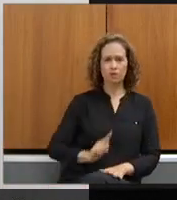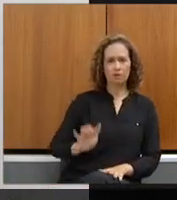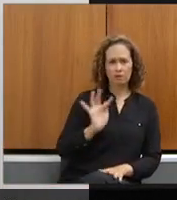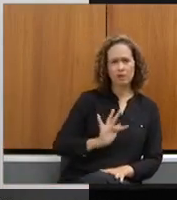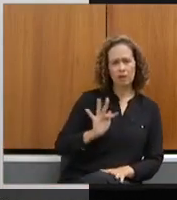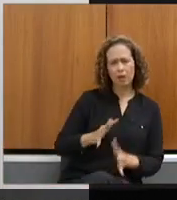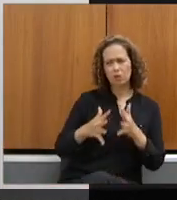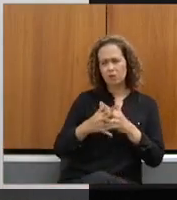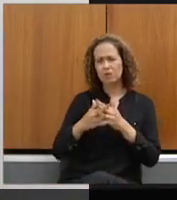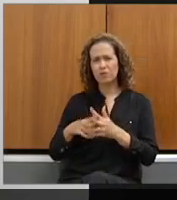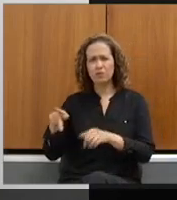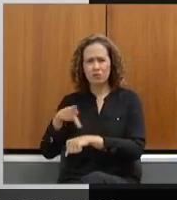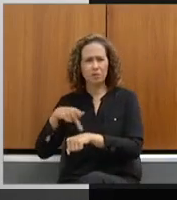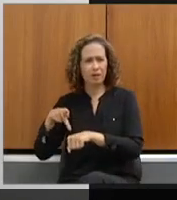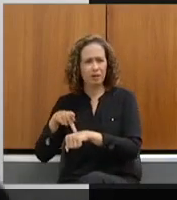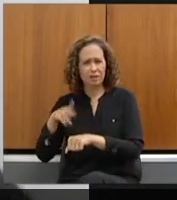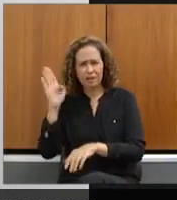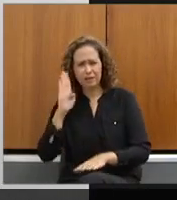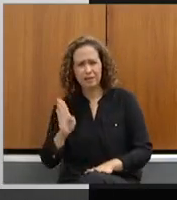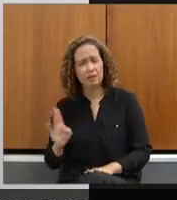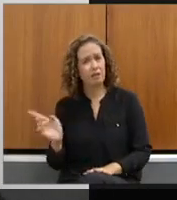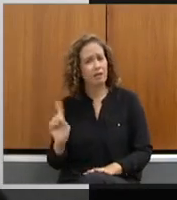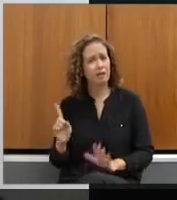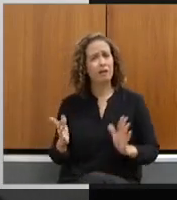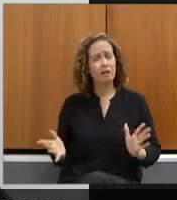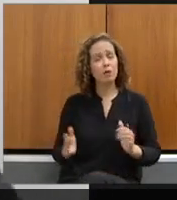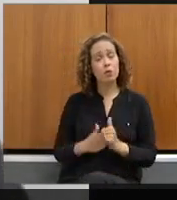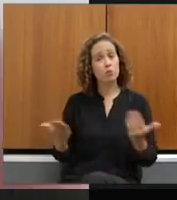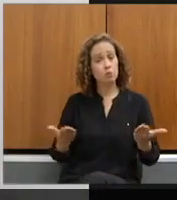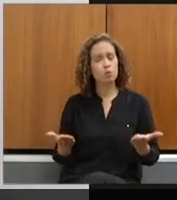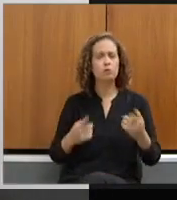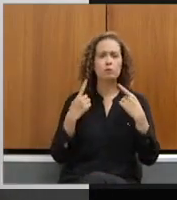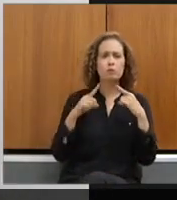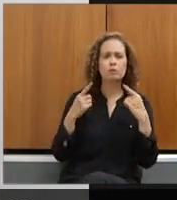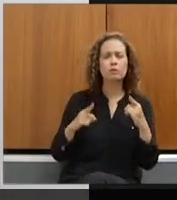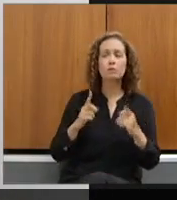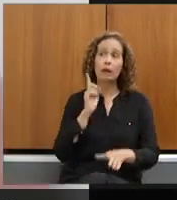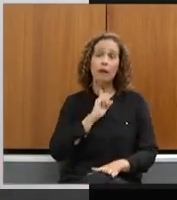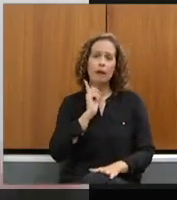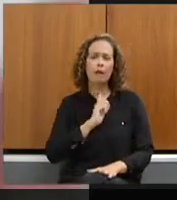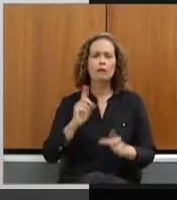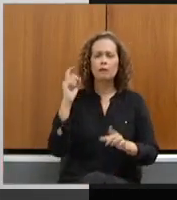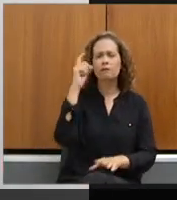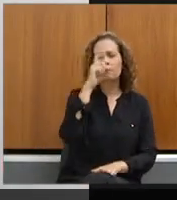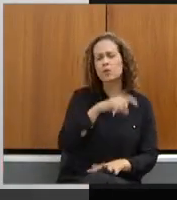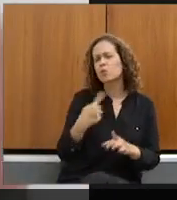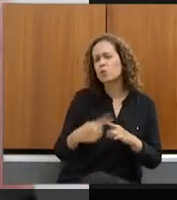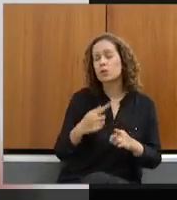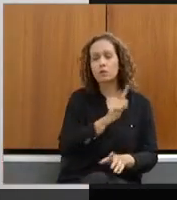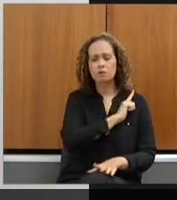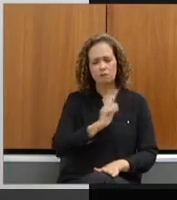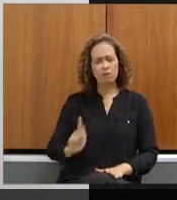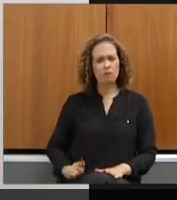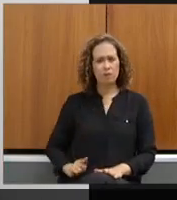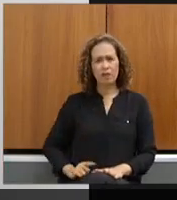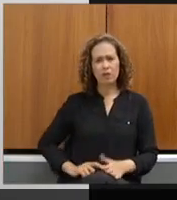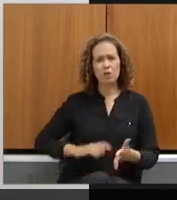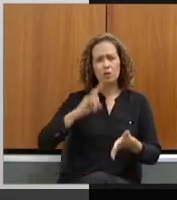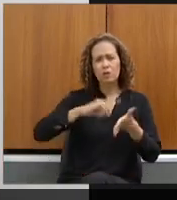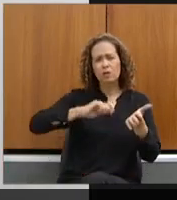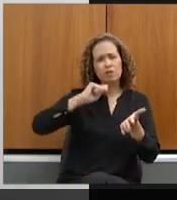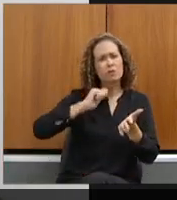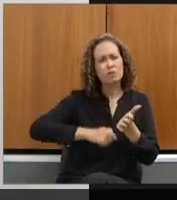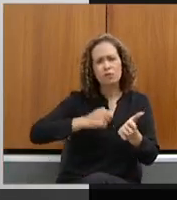nação se hoje Minas reclama que está com a situação financeira difícil o que que o governador não assina